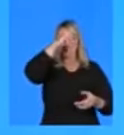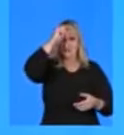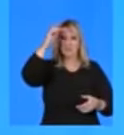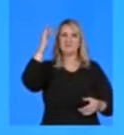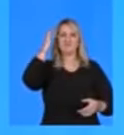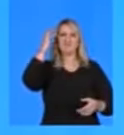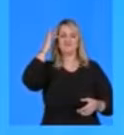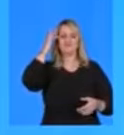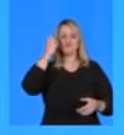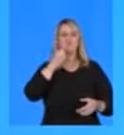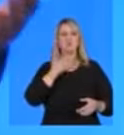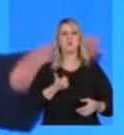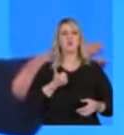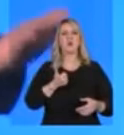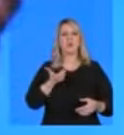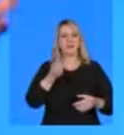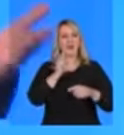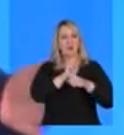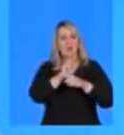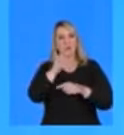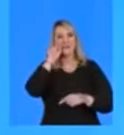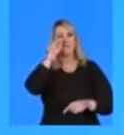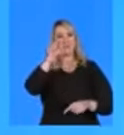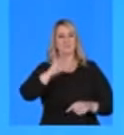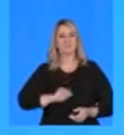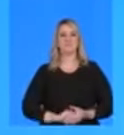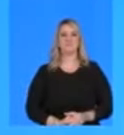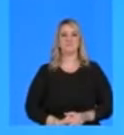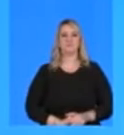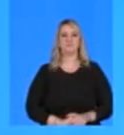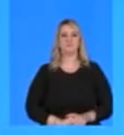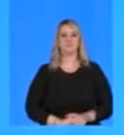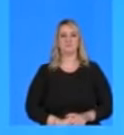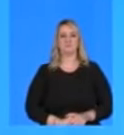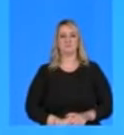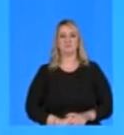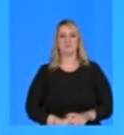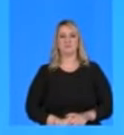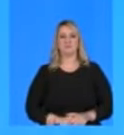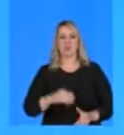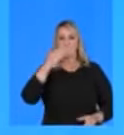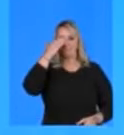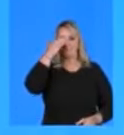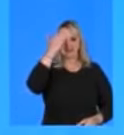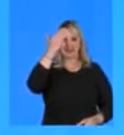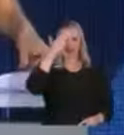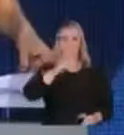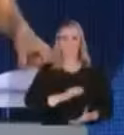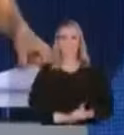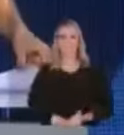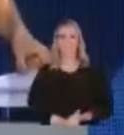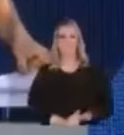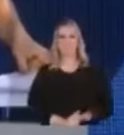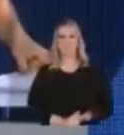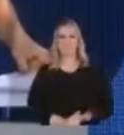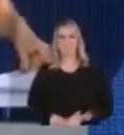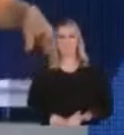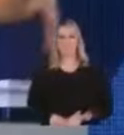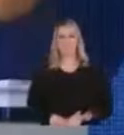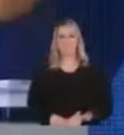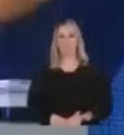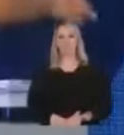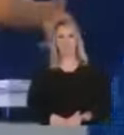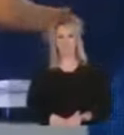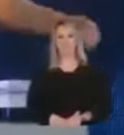Maduro ponderado e que quer cuidar de você muito obrigada muito obrigada a